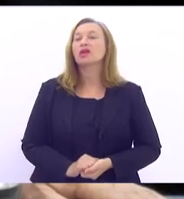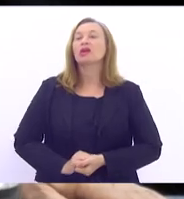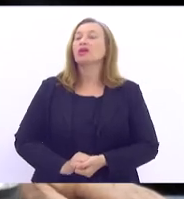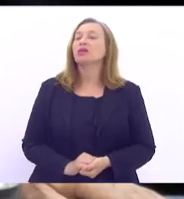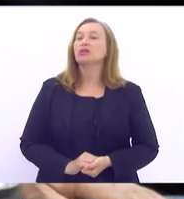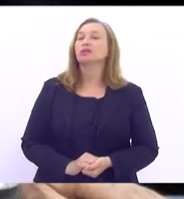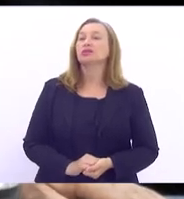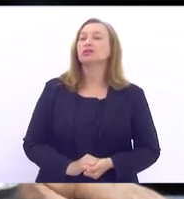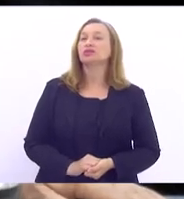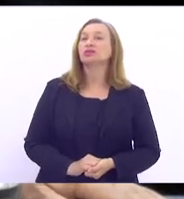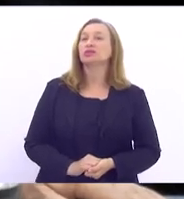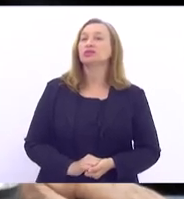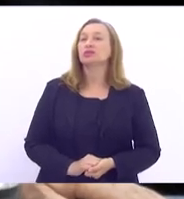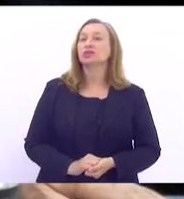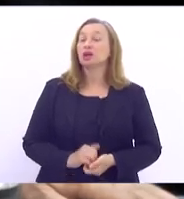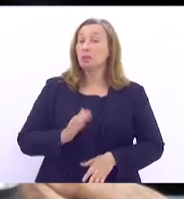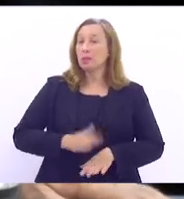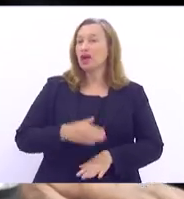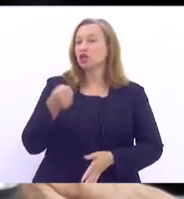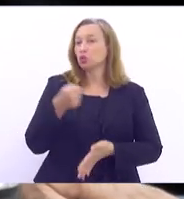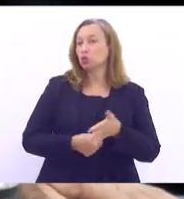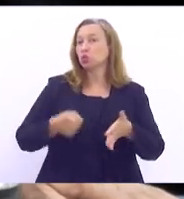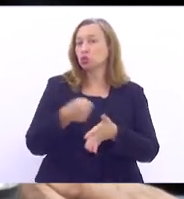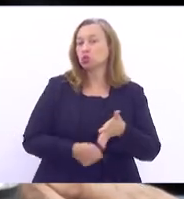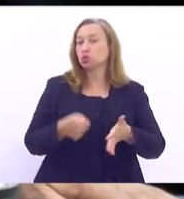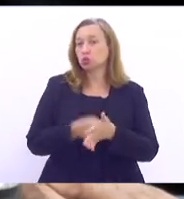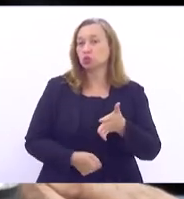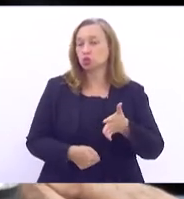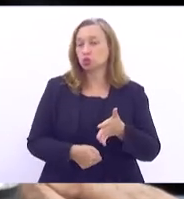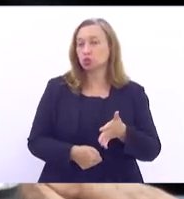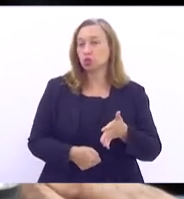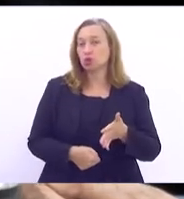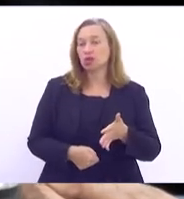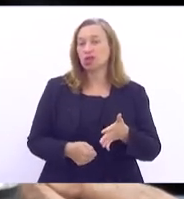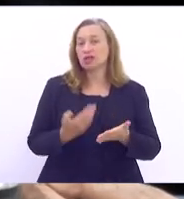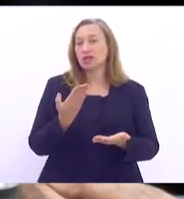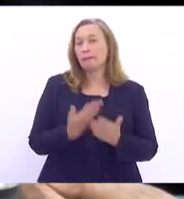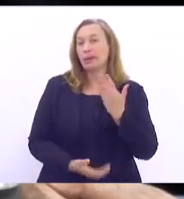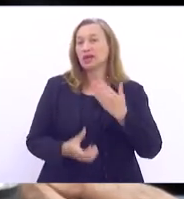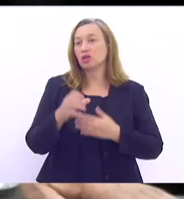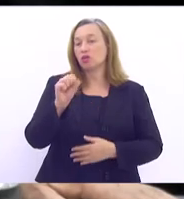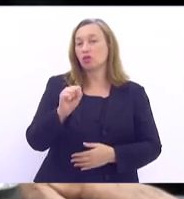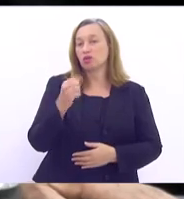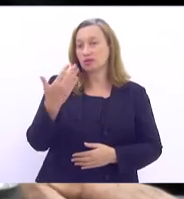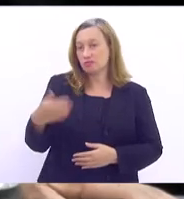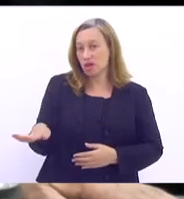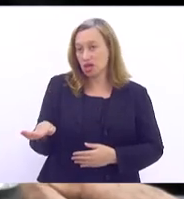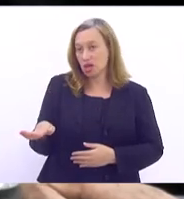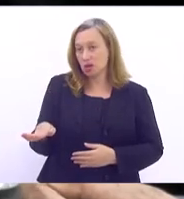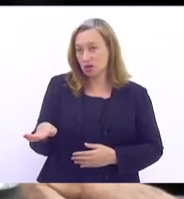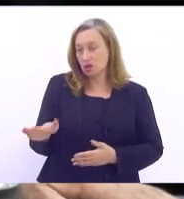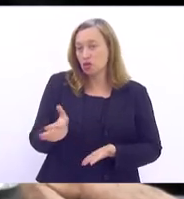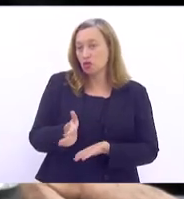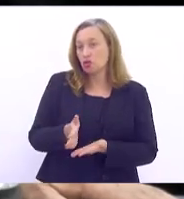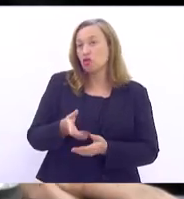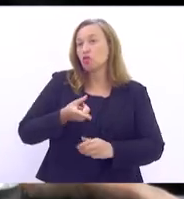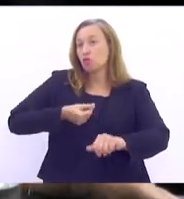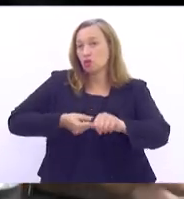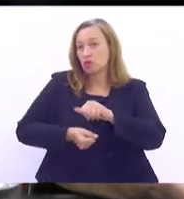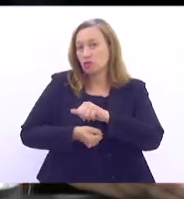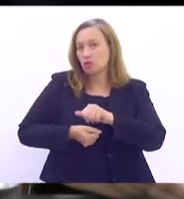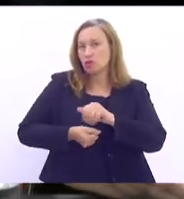E eu sou um daqueles que mais luta aqui dentro para que esse rombo de 8 bilhões e meio, previsto no orçamento para o ano que